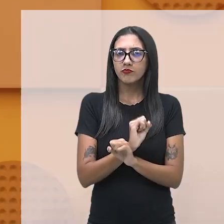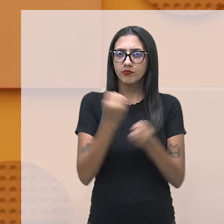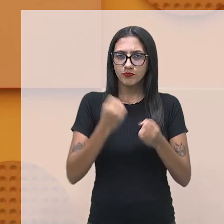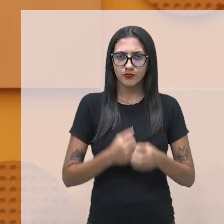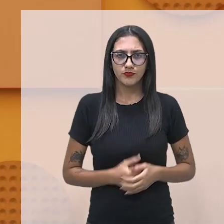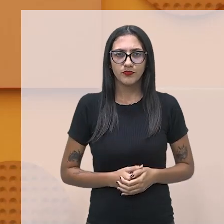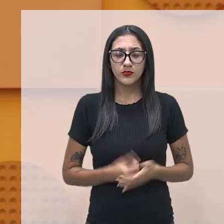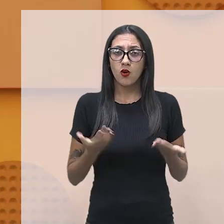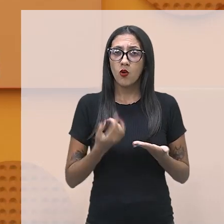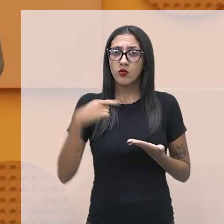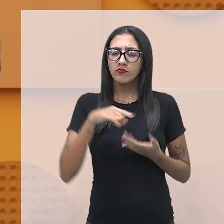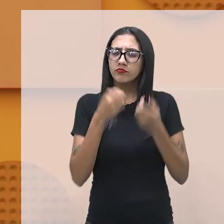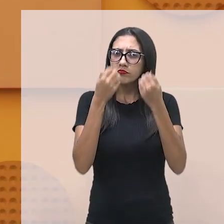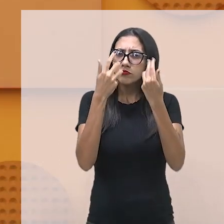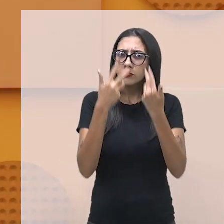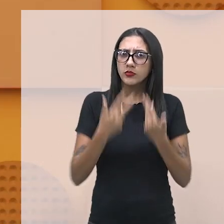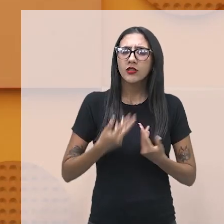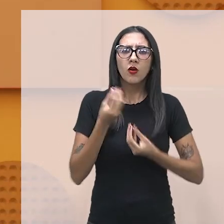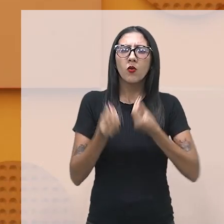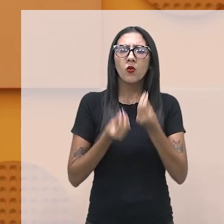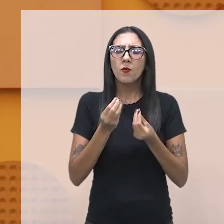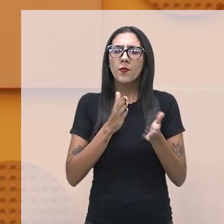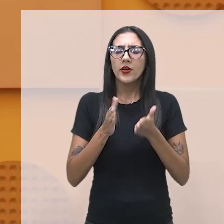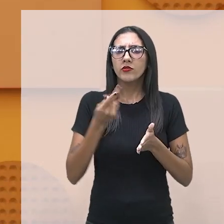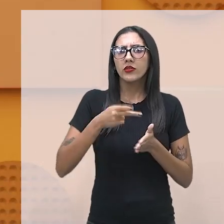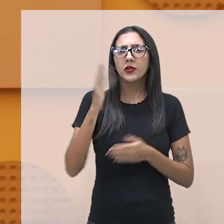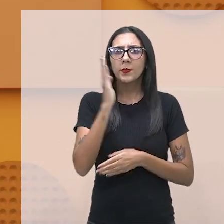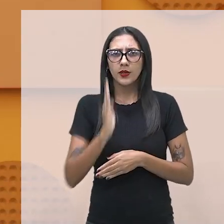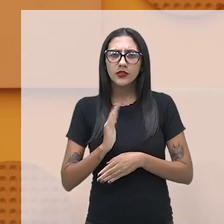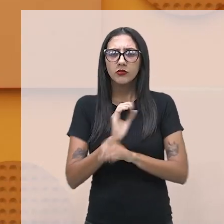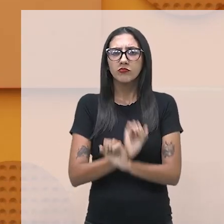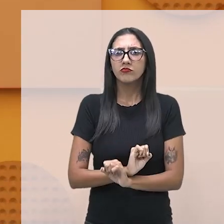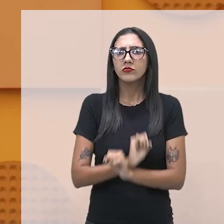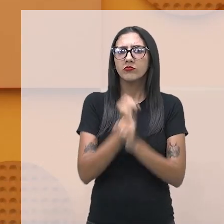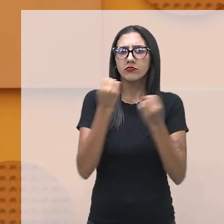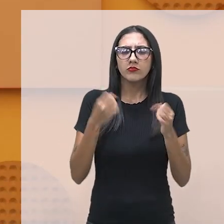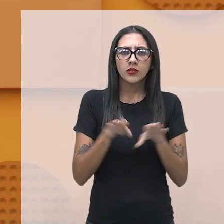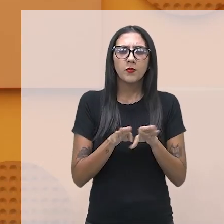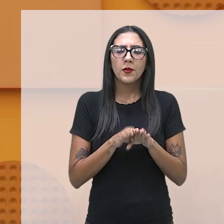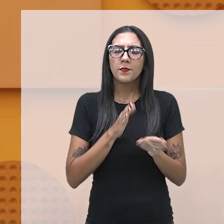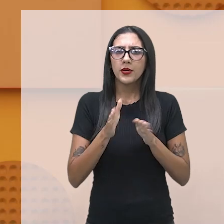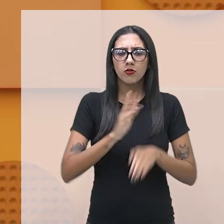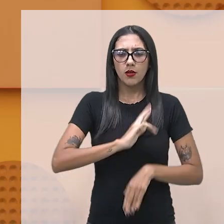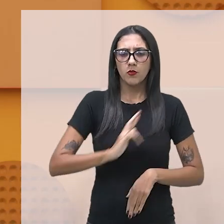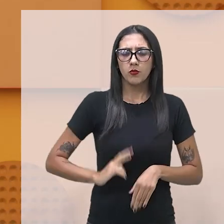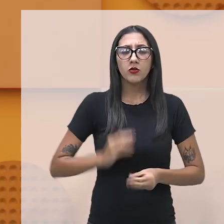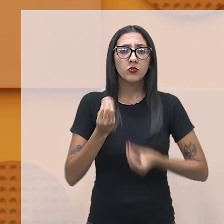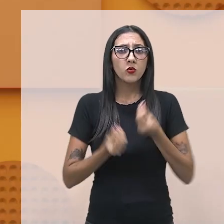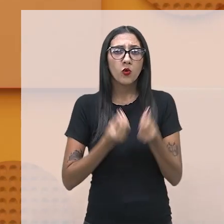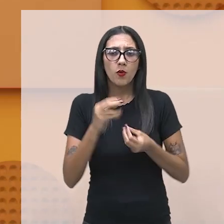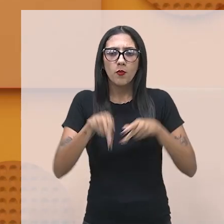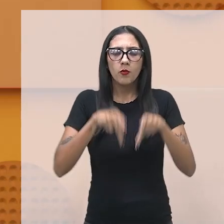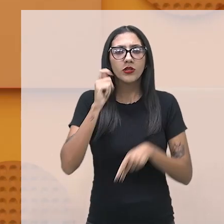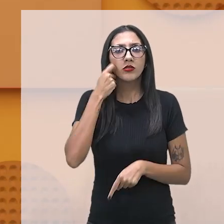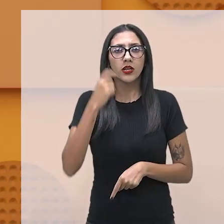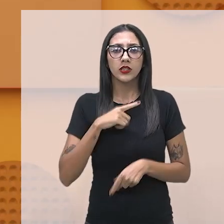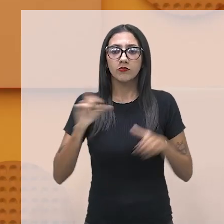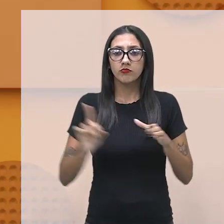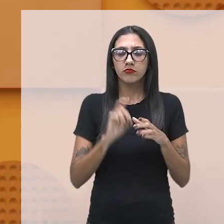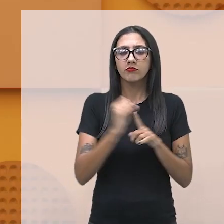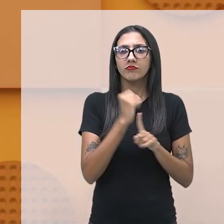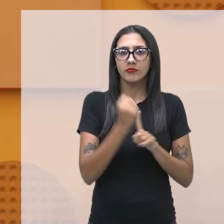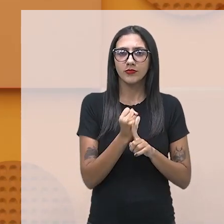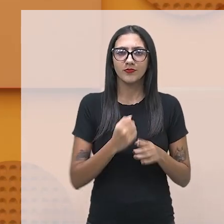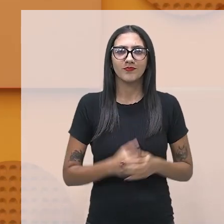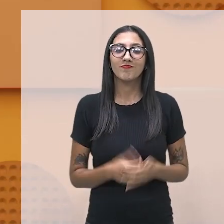pouquinho do Brasil pós-abolição, no período republicano, e como que o negro foi inserido na sociedade.